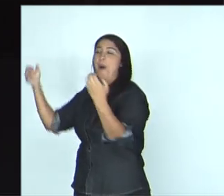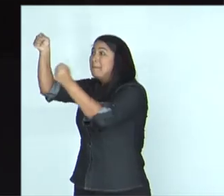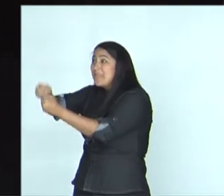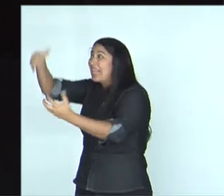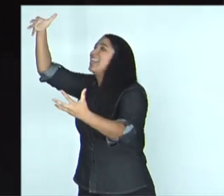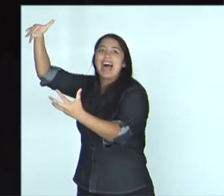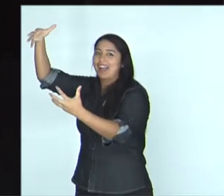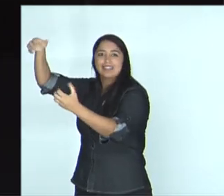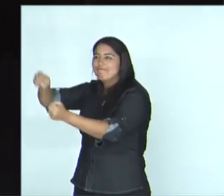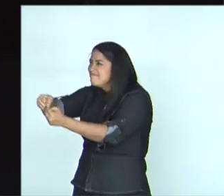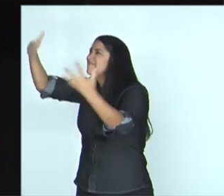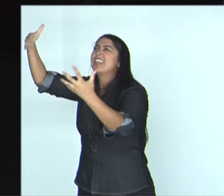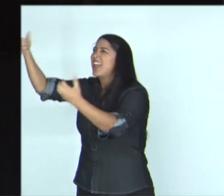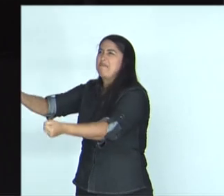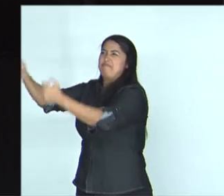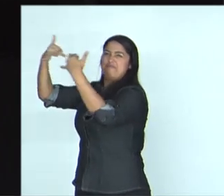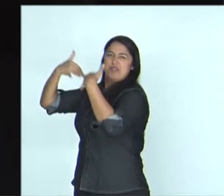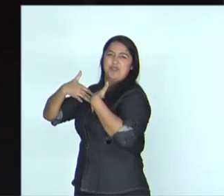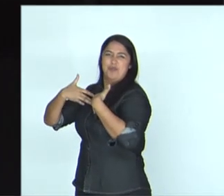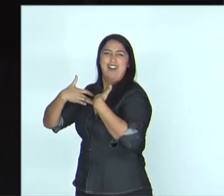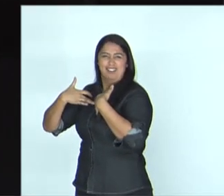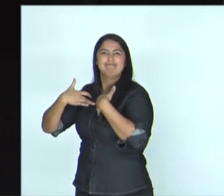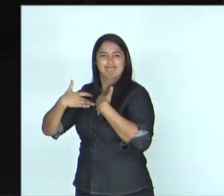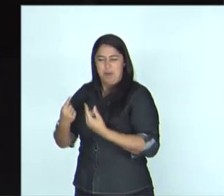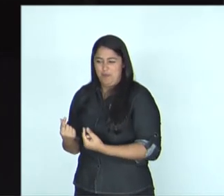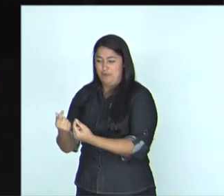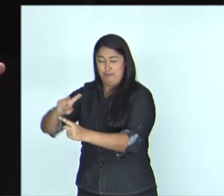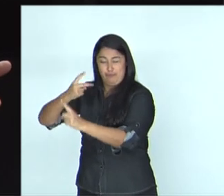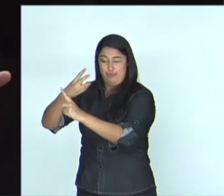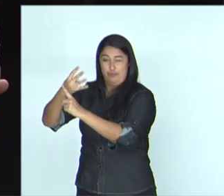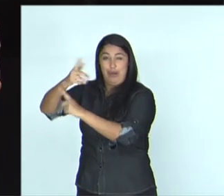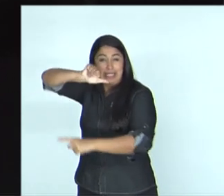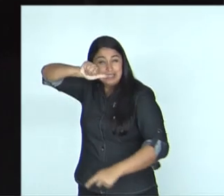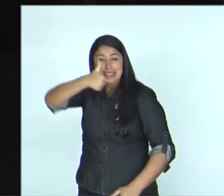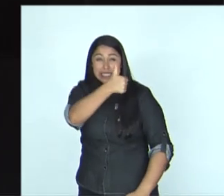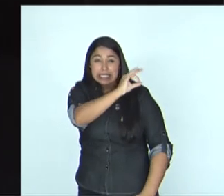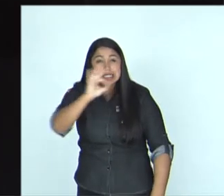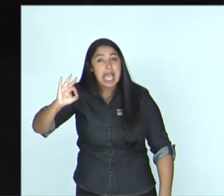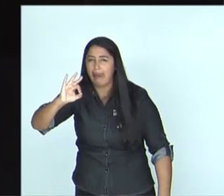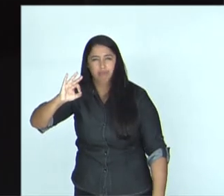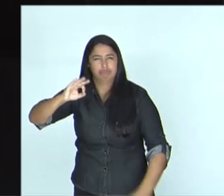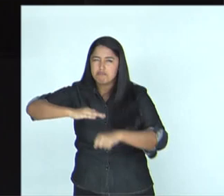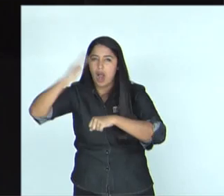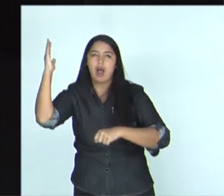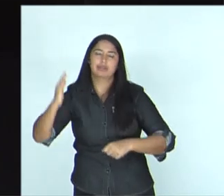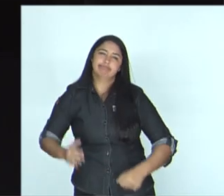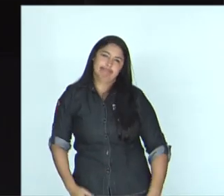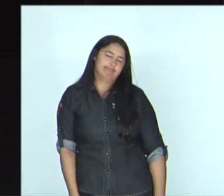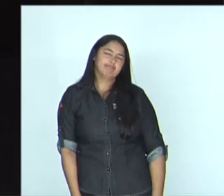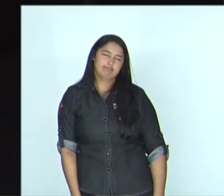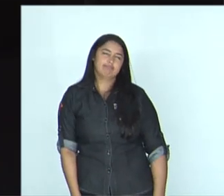multiplicaram 100 vezes mais em pouco tempo. Deus é Deus. Agora, nós temos que ser